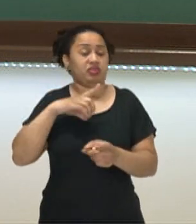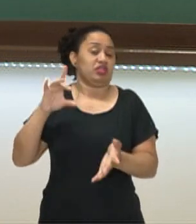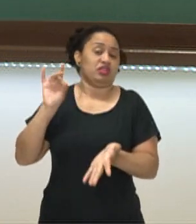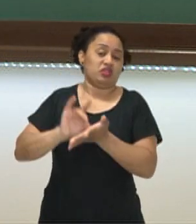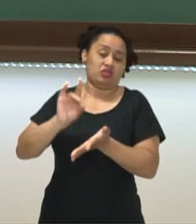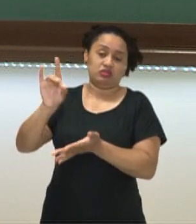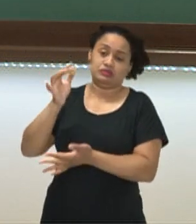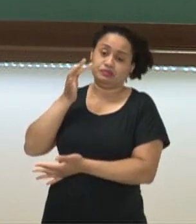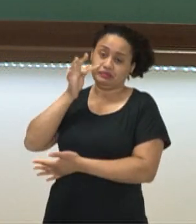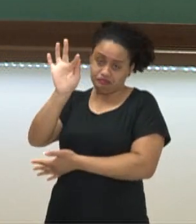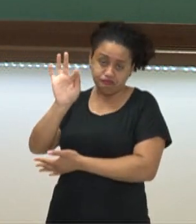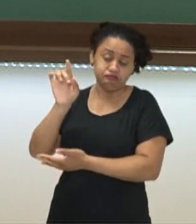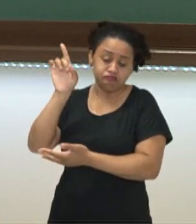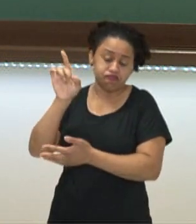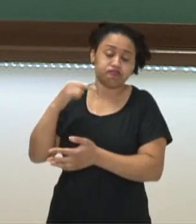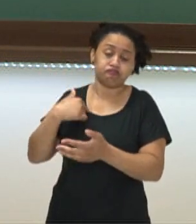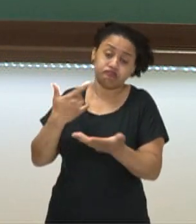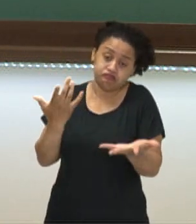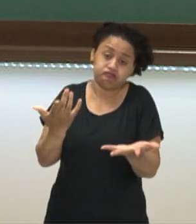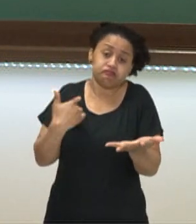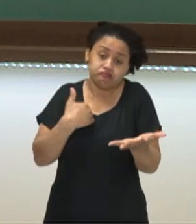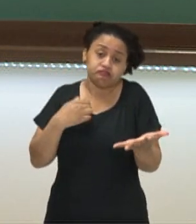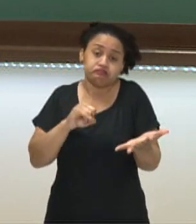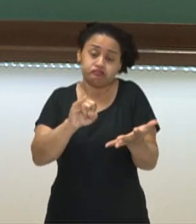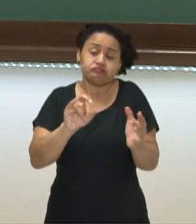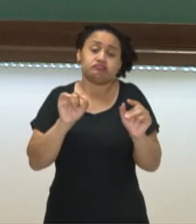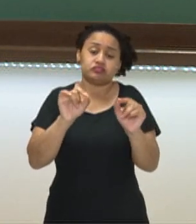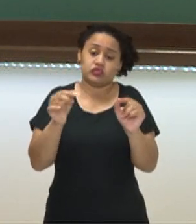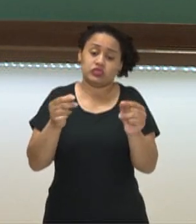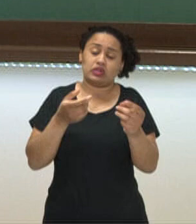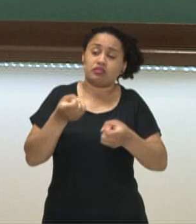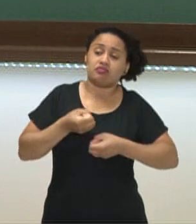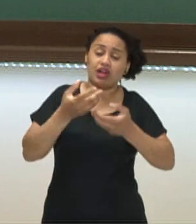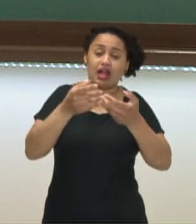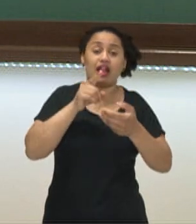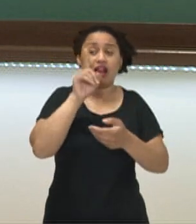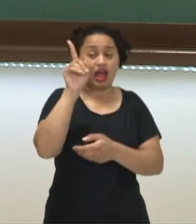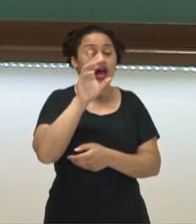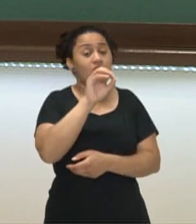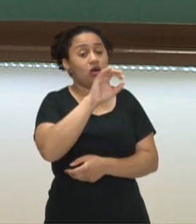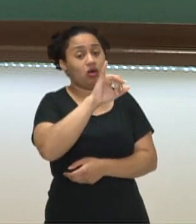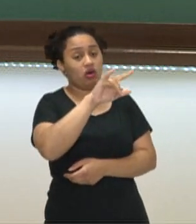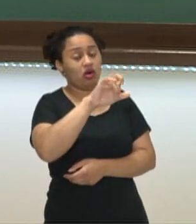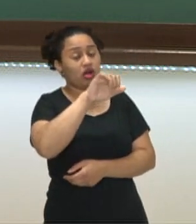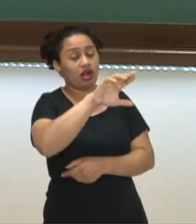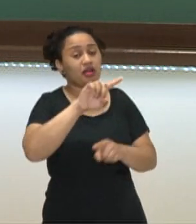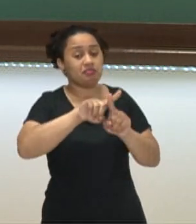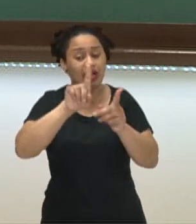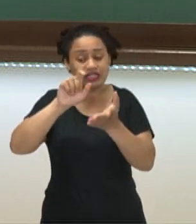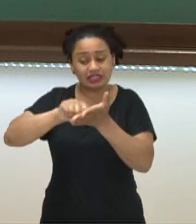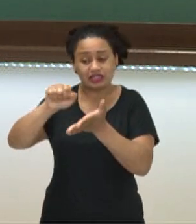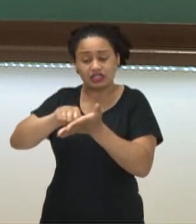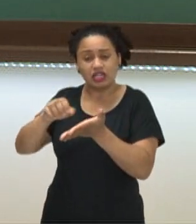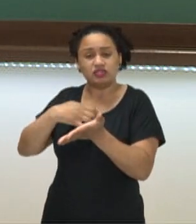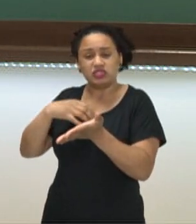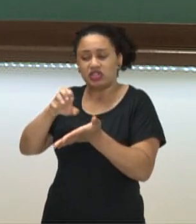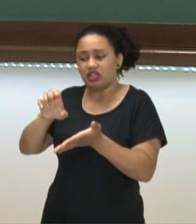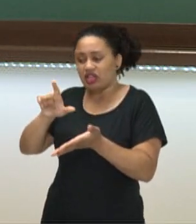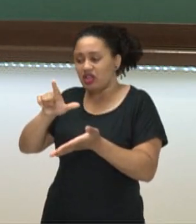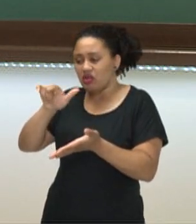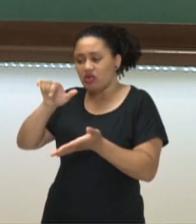origem francesa, então se fala Euler, porém se escreve Euler. Não tem